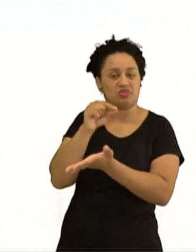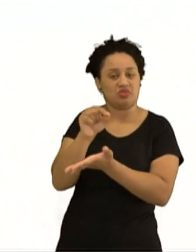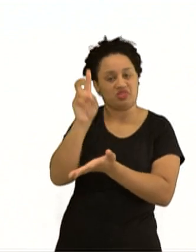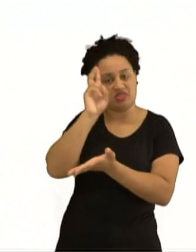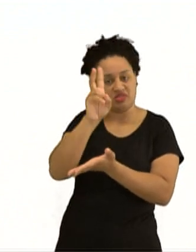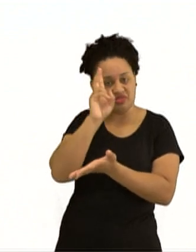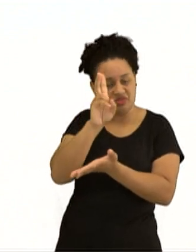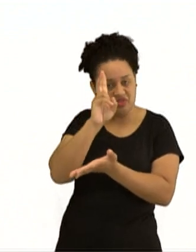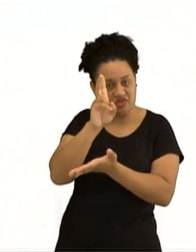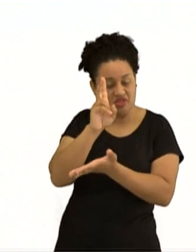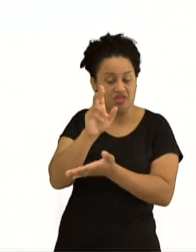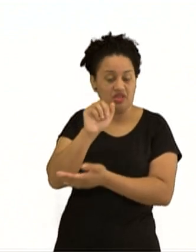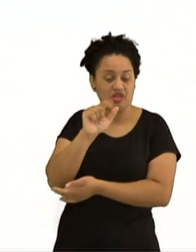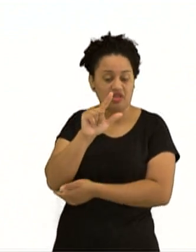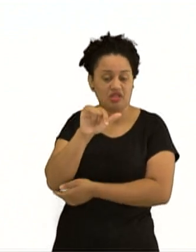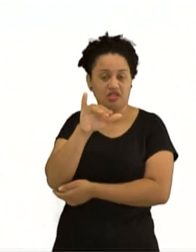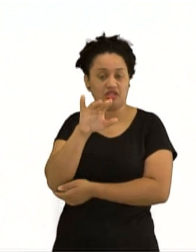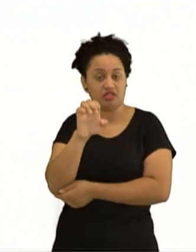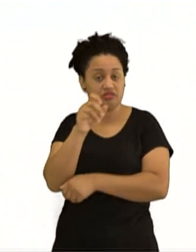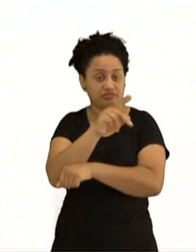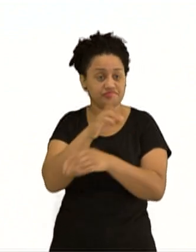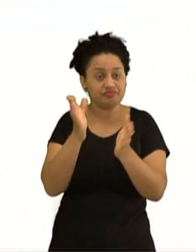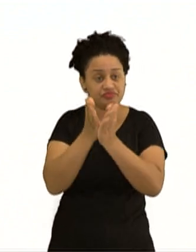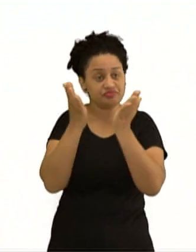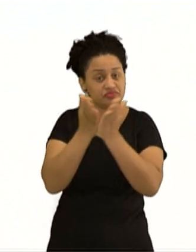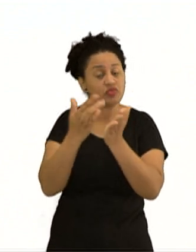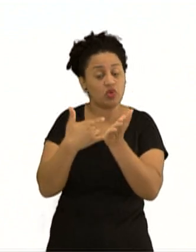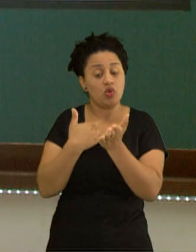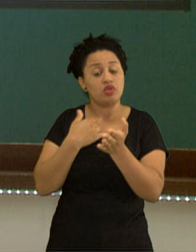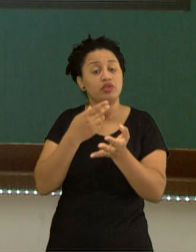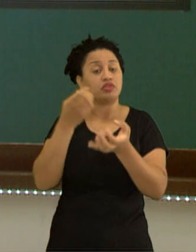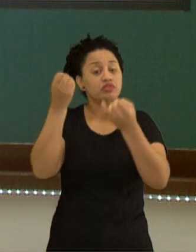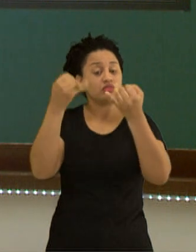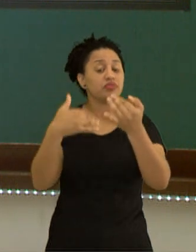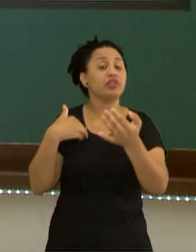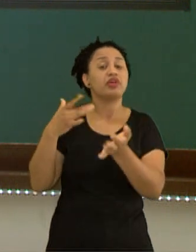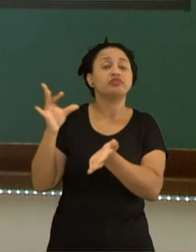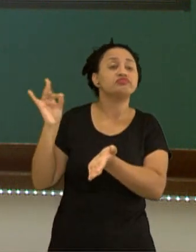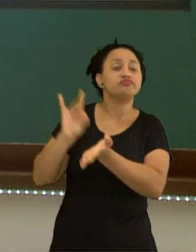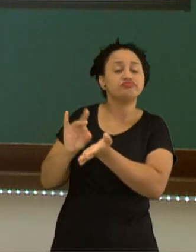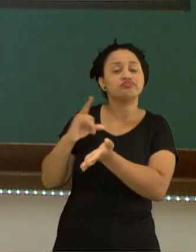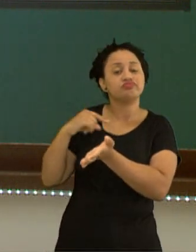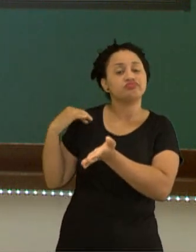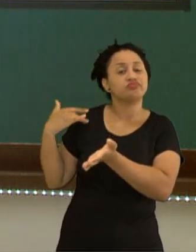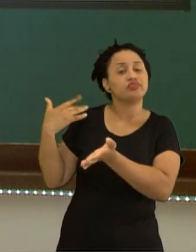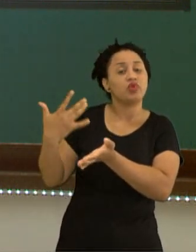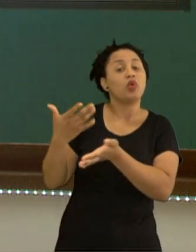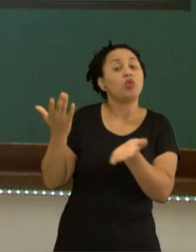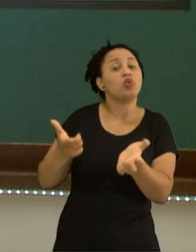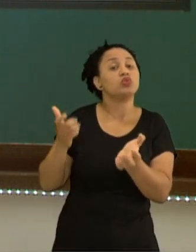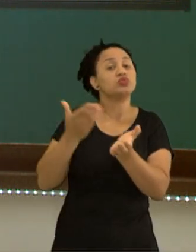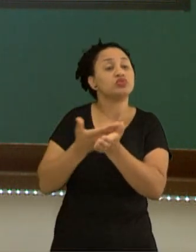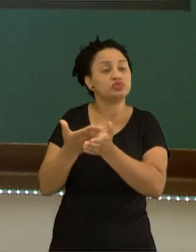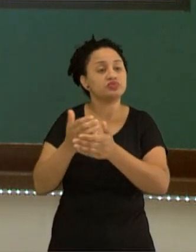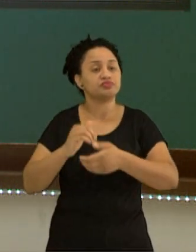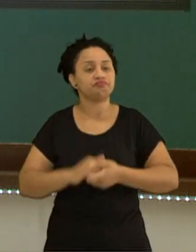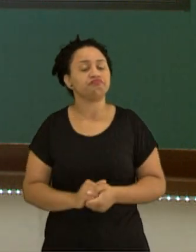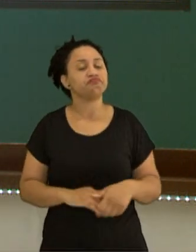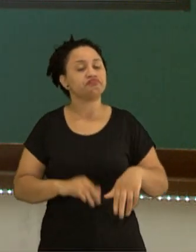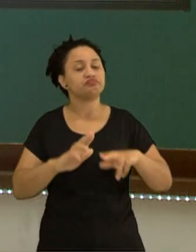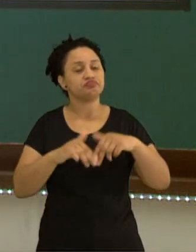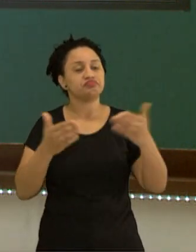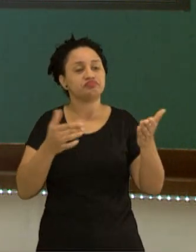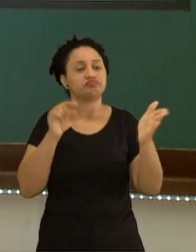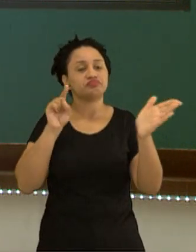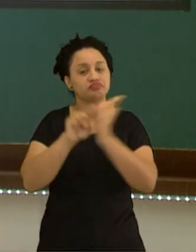das Maravilhas? Ela conta qual que é a origem, o processo, o contexto dessa obra literária? E sobre isso a nossa pergunta